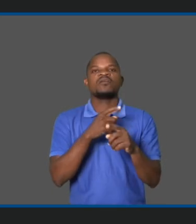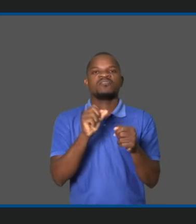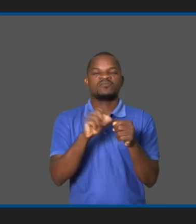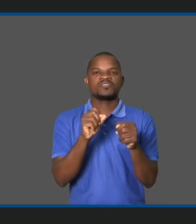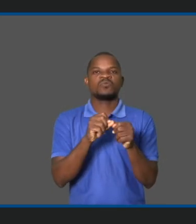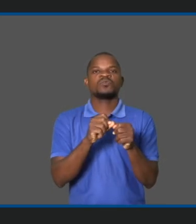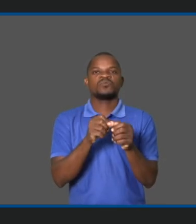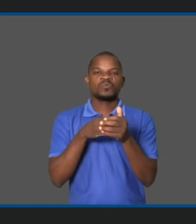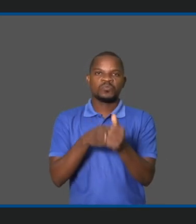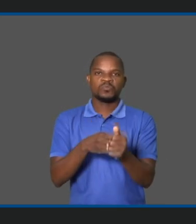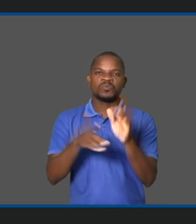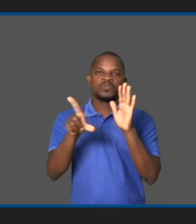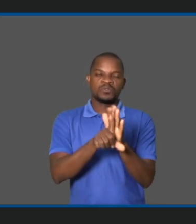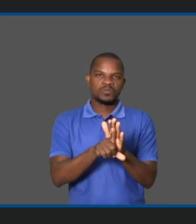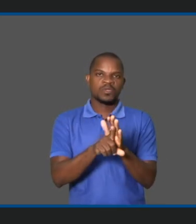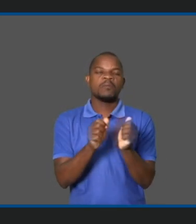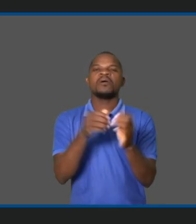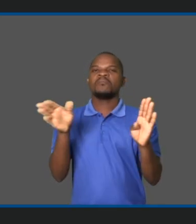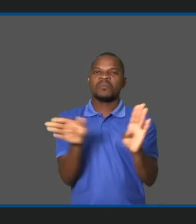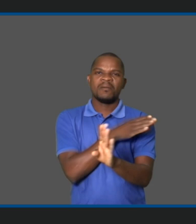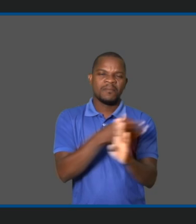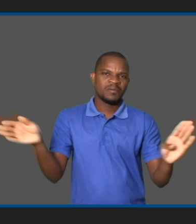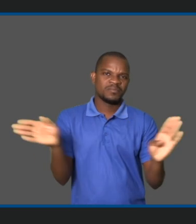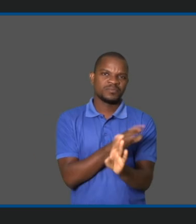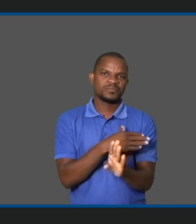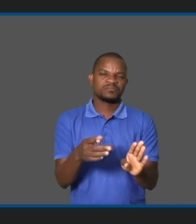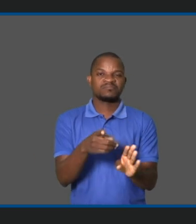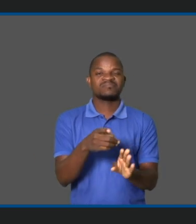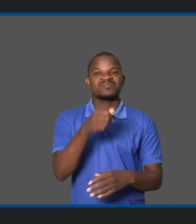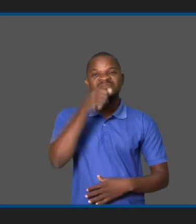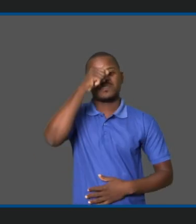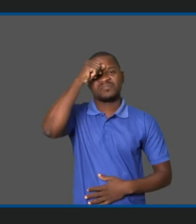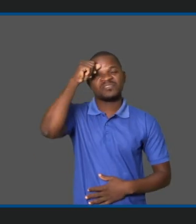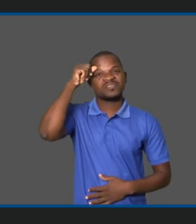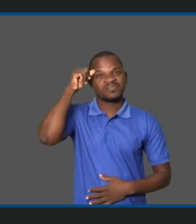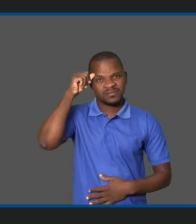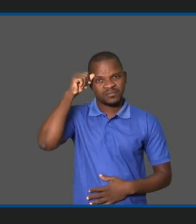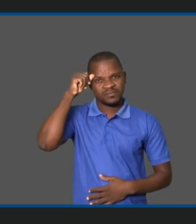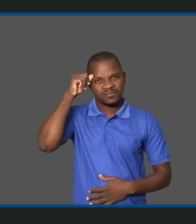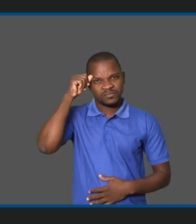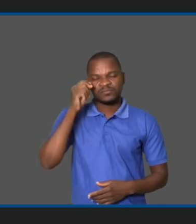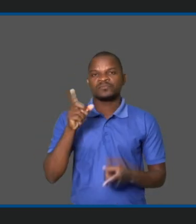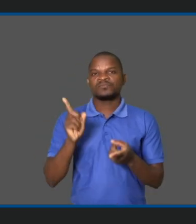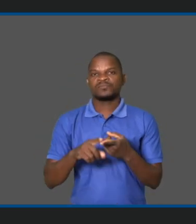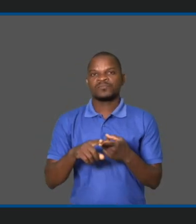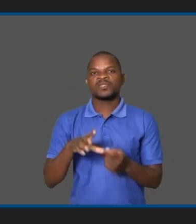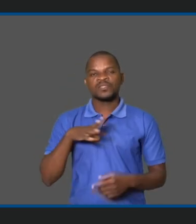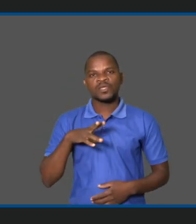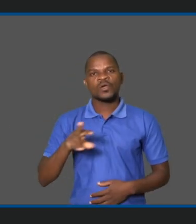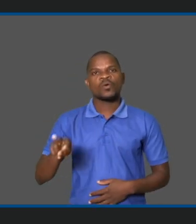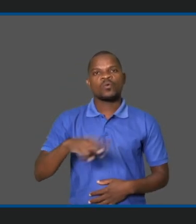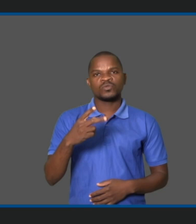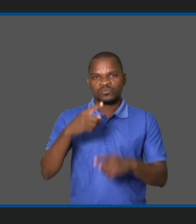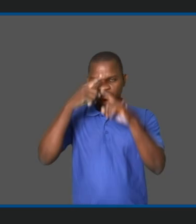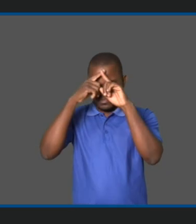do estado de emergência. Isso é complicado. Temos a polícia a assaltar praticamente os cidadãos que se fazem à rua para vender